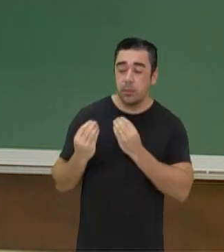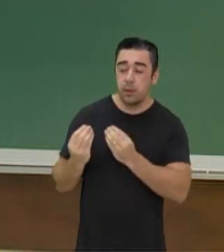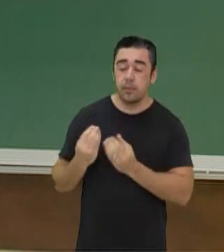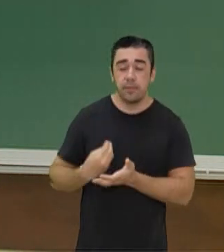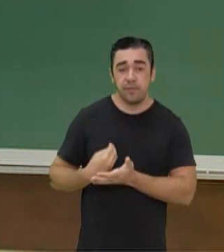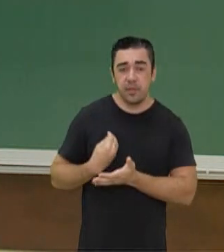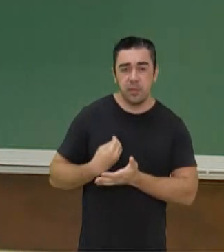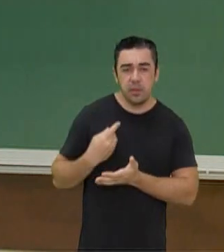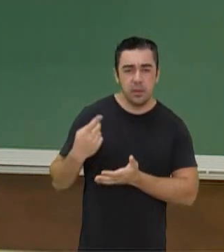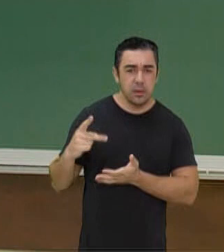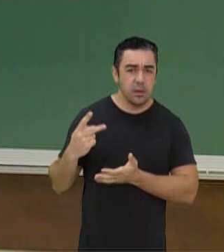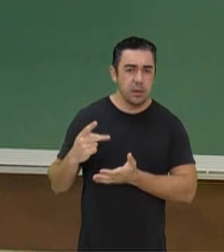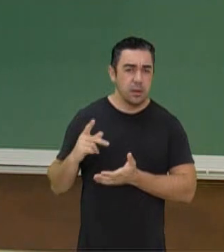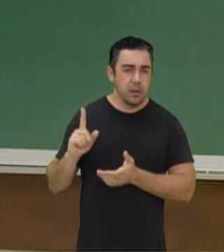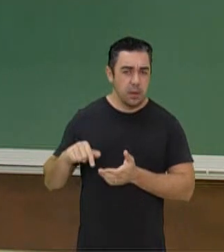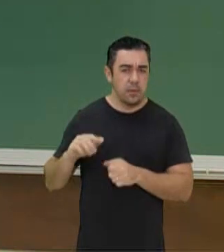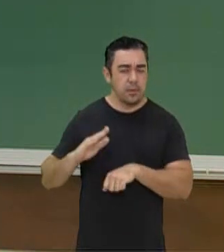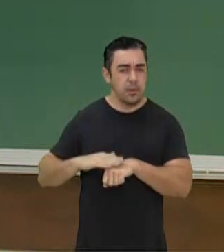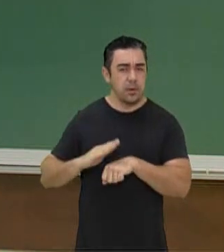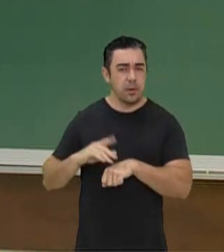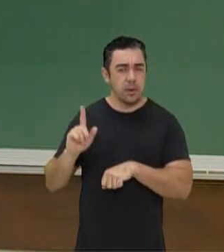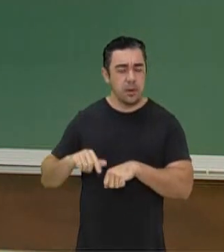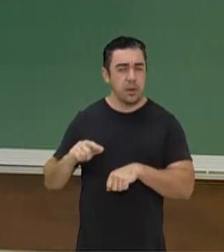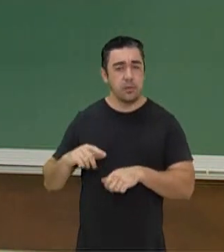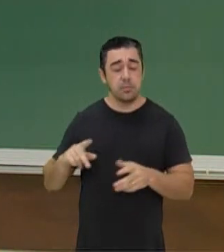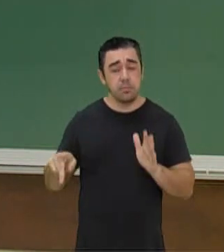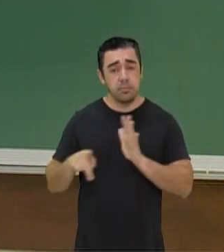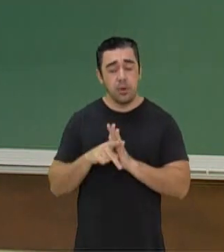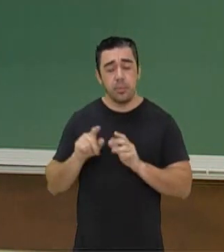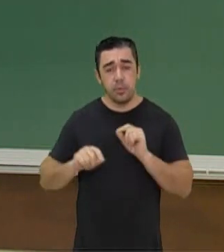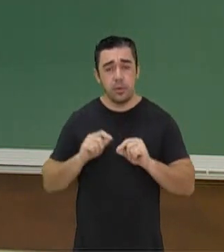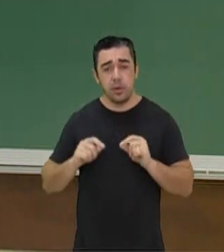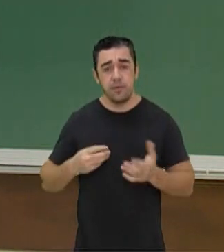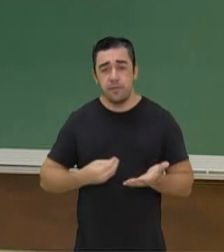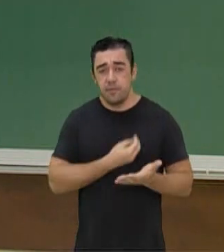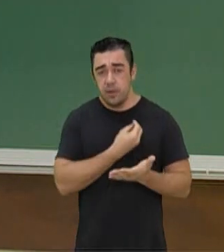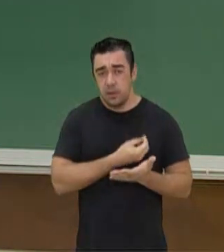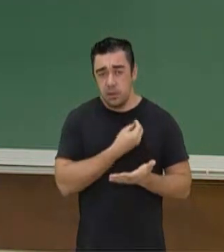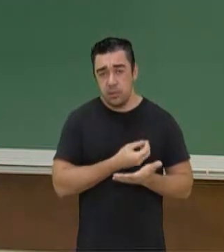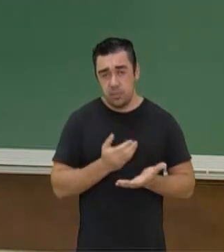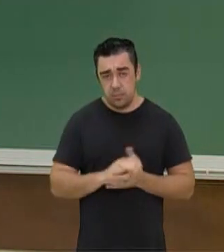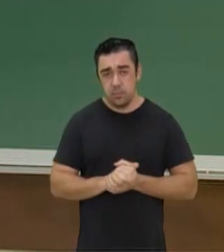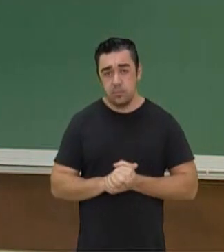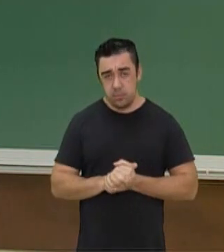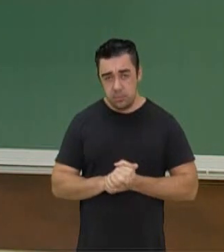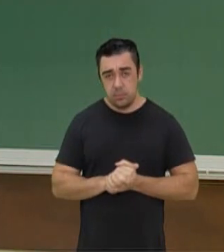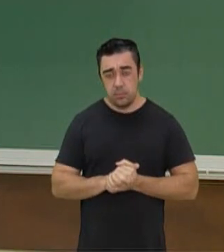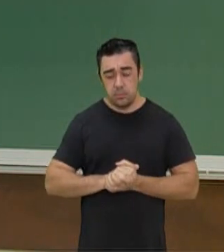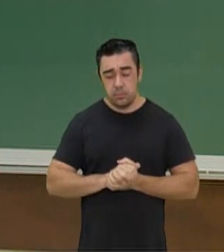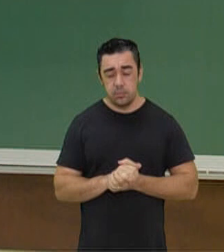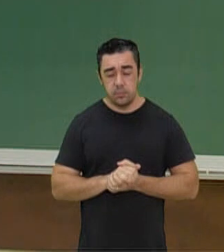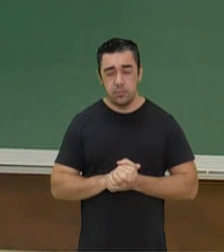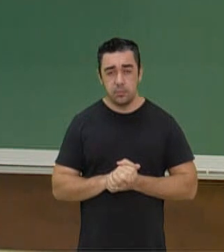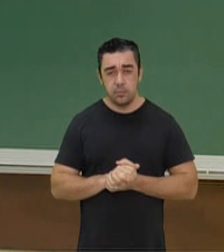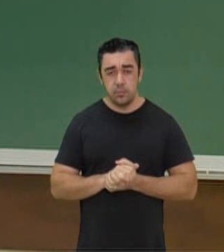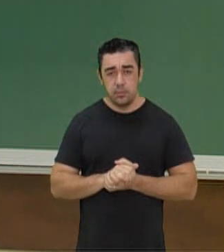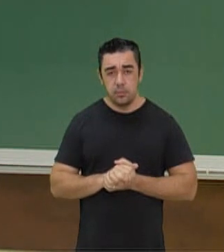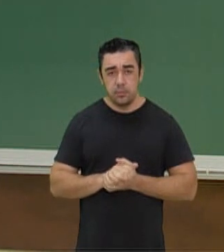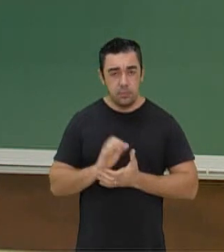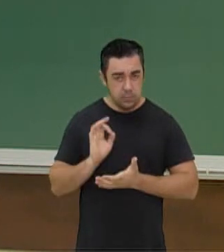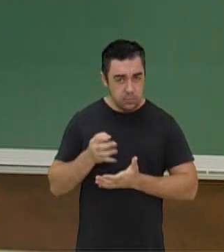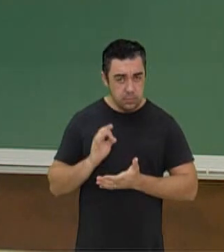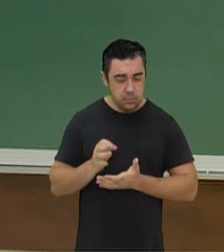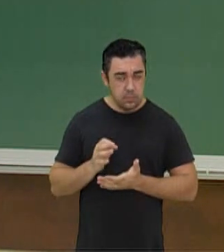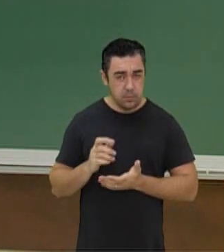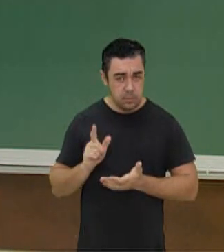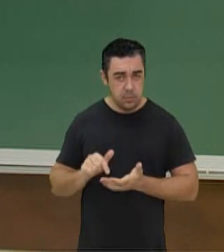uma ação que é propriamente dito de seres, né, que tem vida, certo?